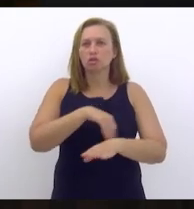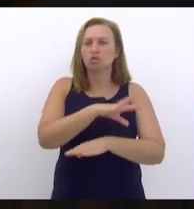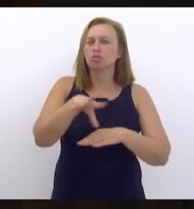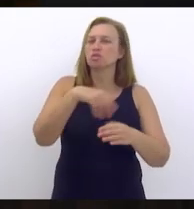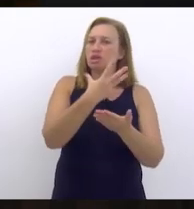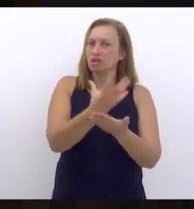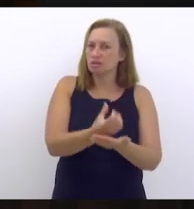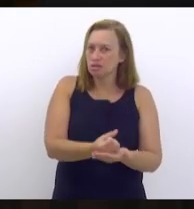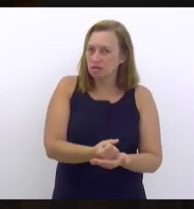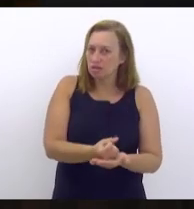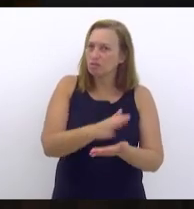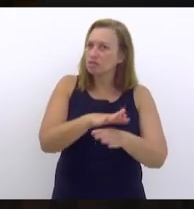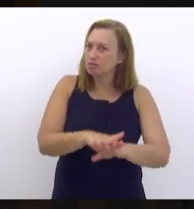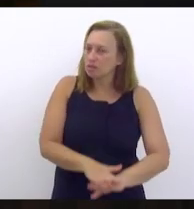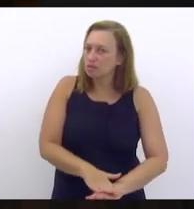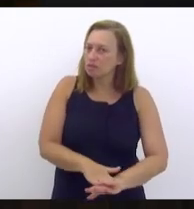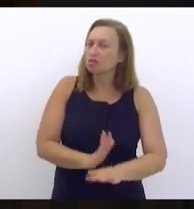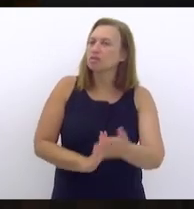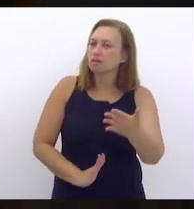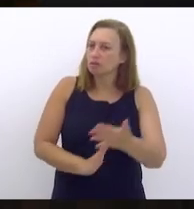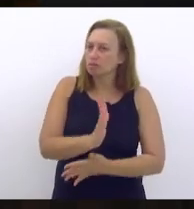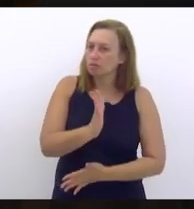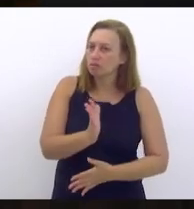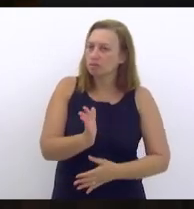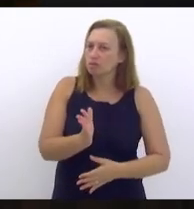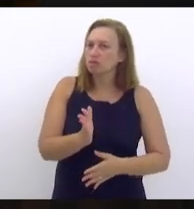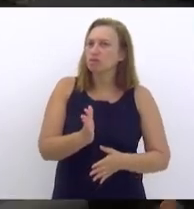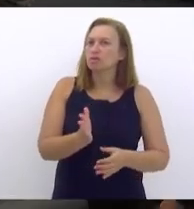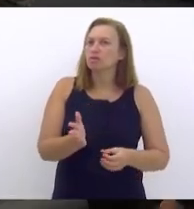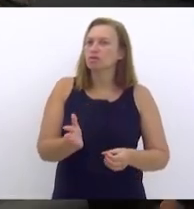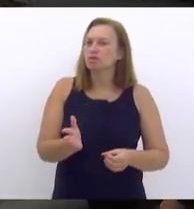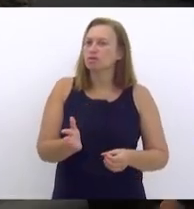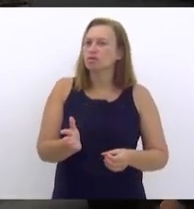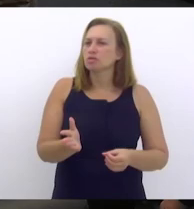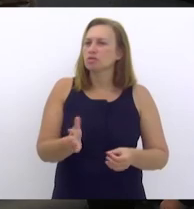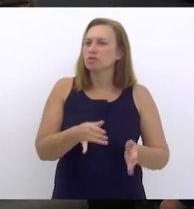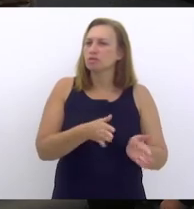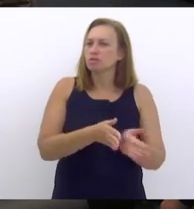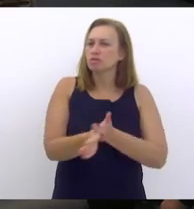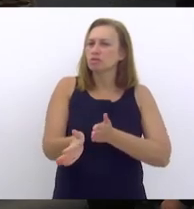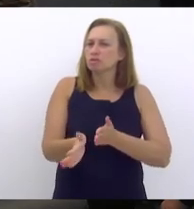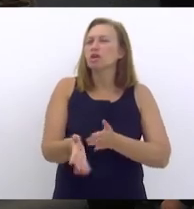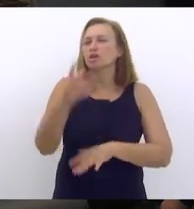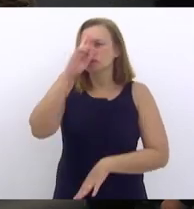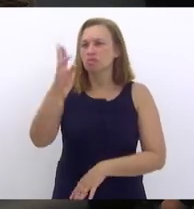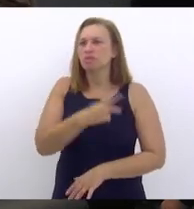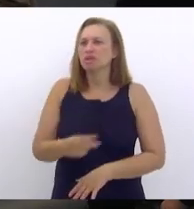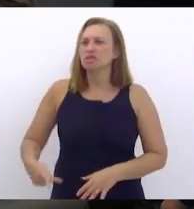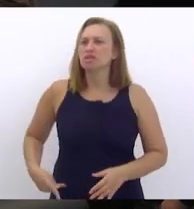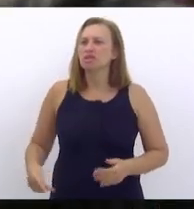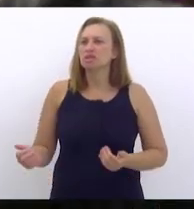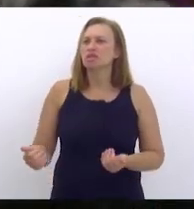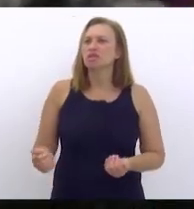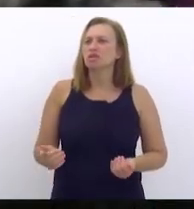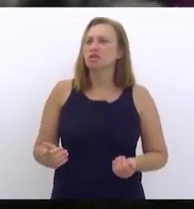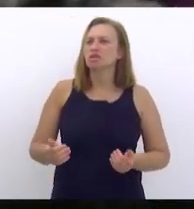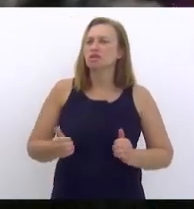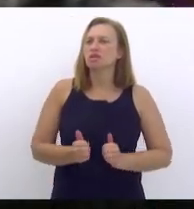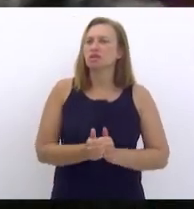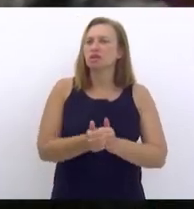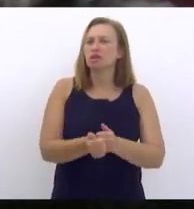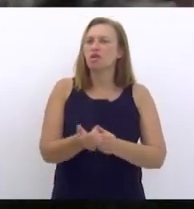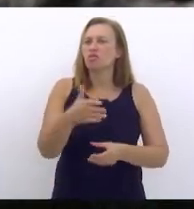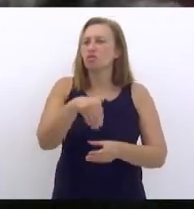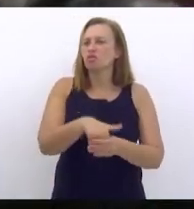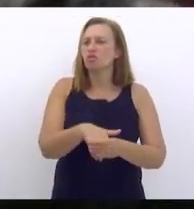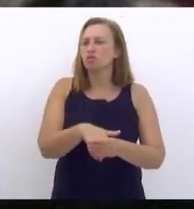senhores que aprovam, permaneçam como estão. Aprovado, vai à promulgação. Presidente. Senhor presidente, deputado Anderson Moraes. Encaminhar o voto